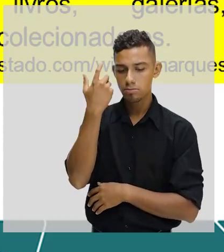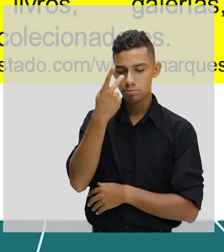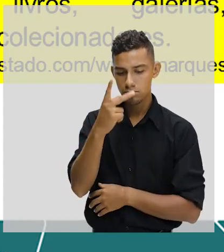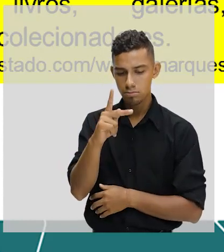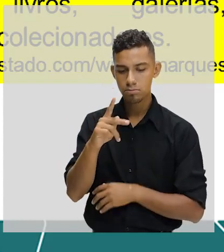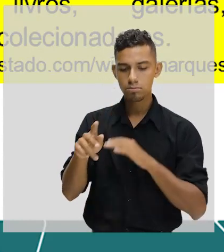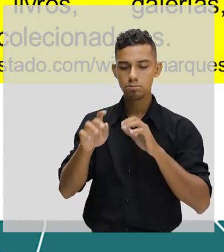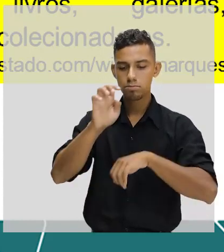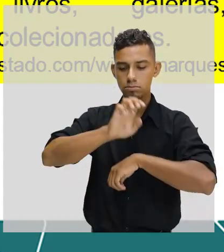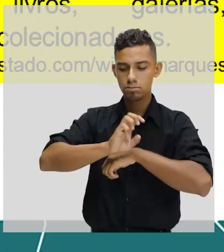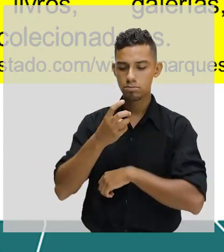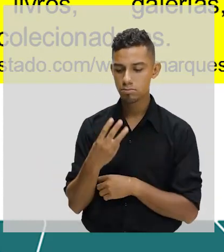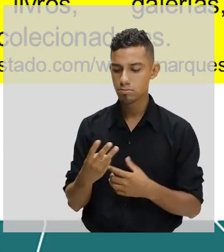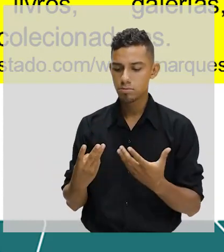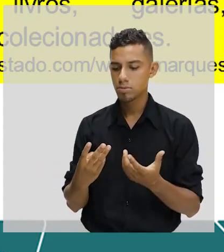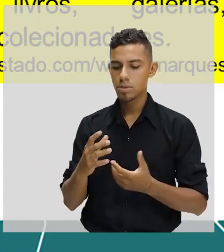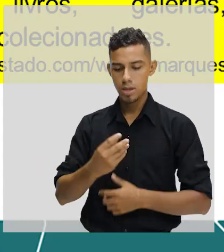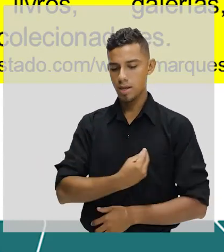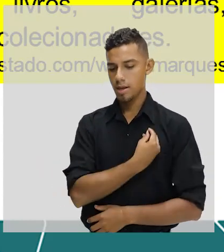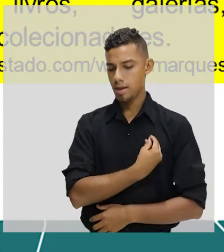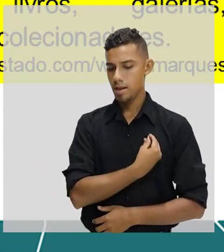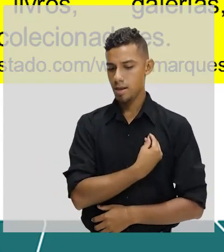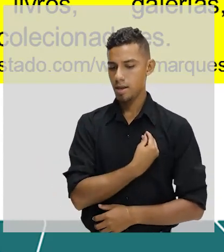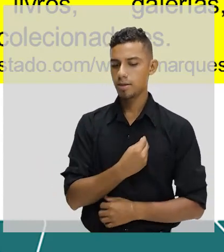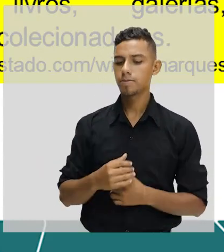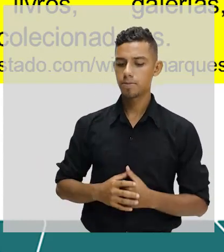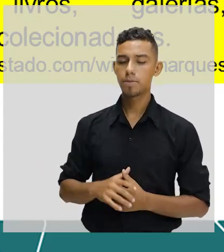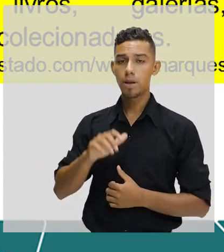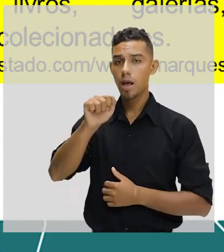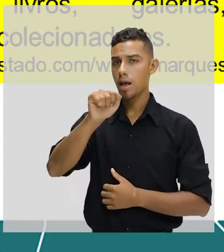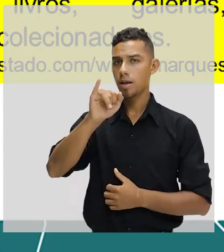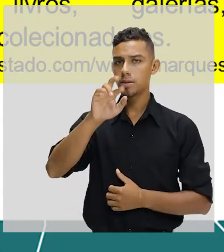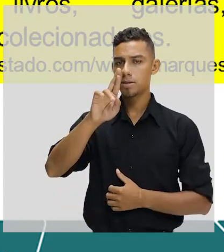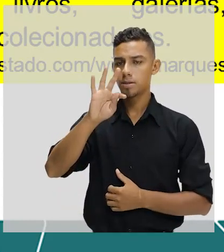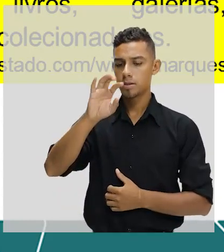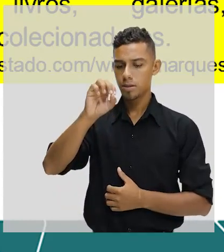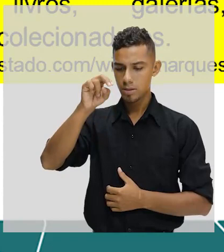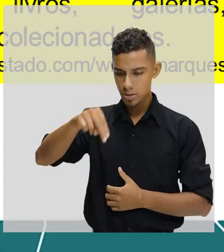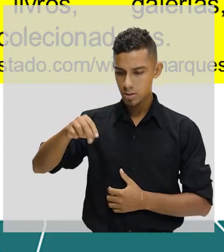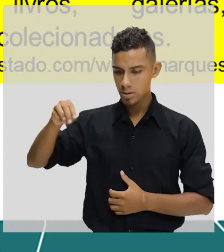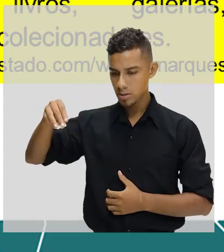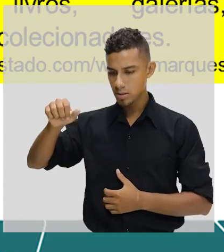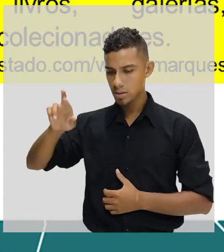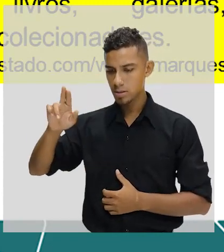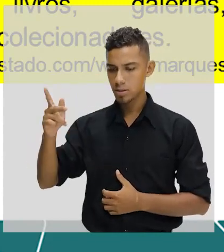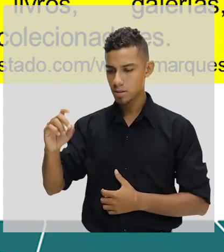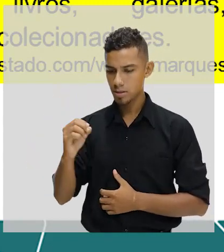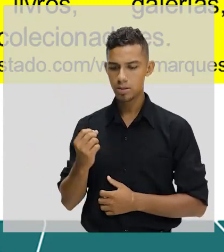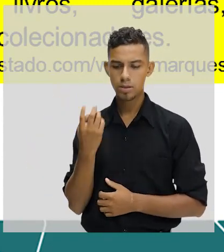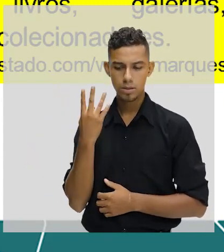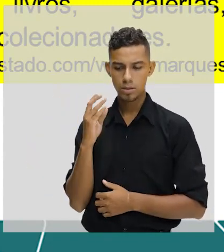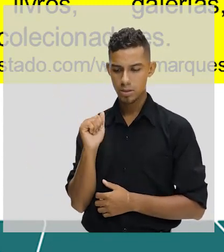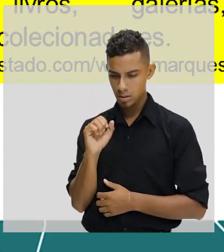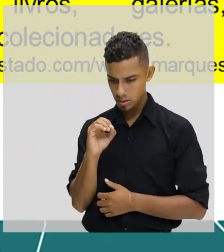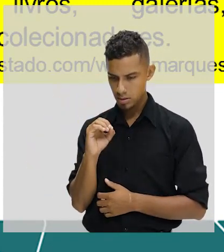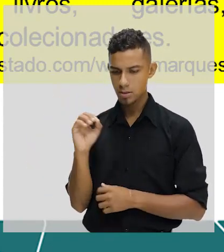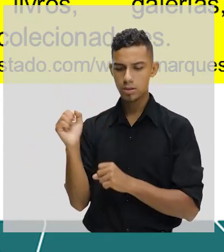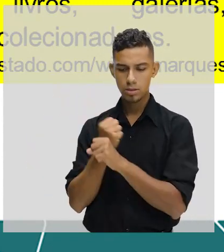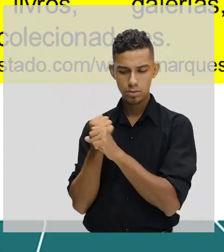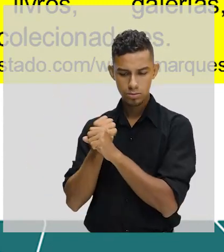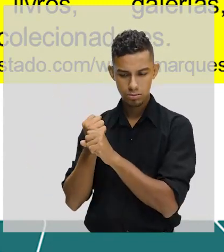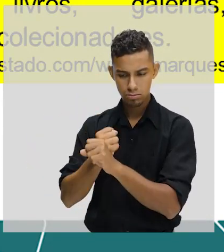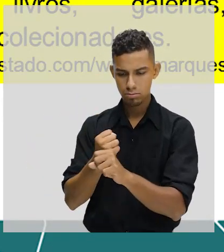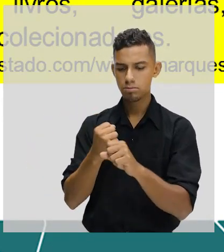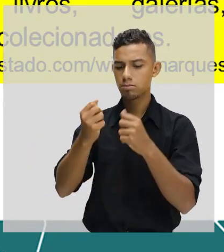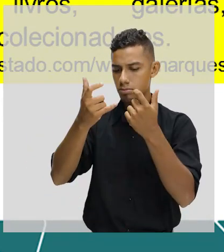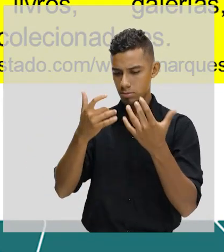que eu acho mais fabulosos na vida, Ayrton Marinho. Ele é artista maranhense com mais de 40 anos de produção. Quando existia a